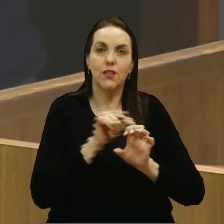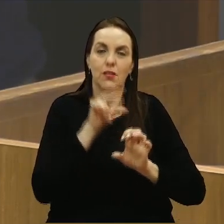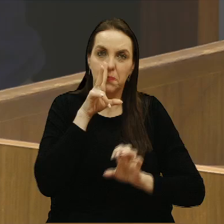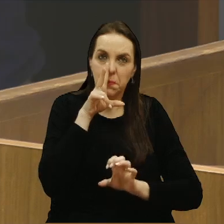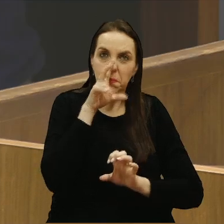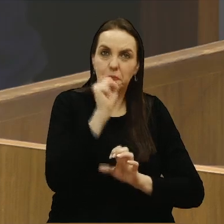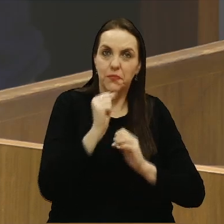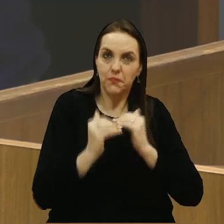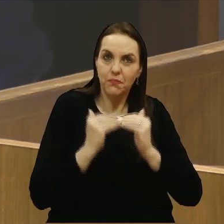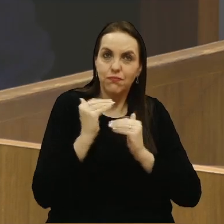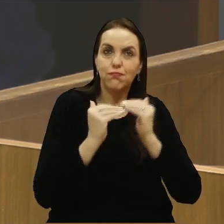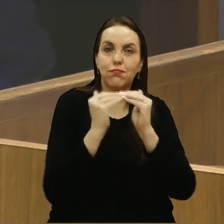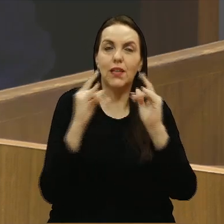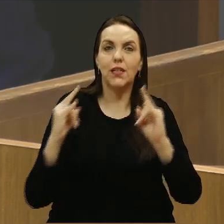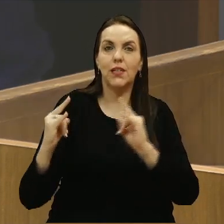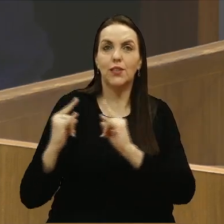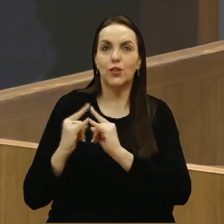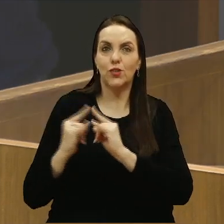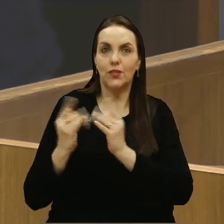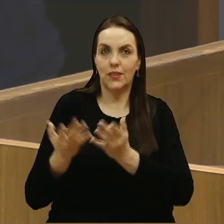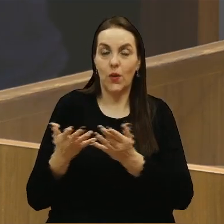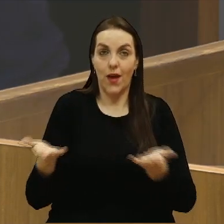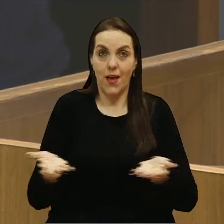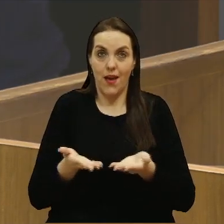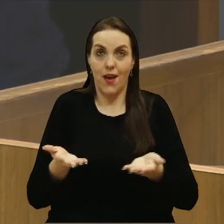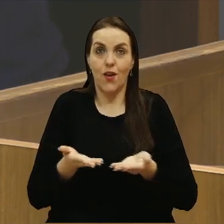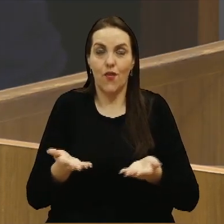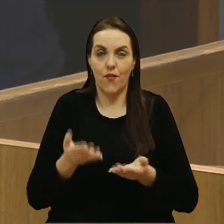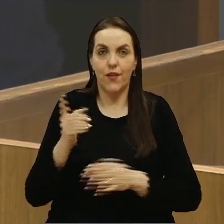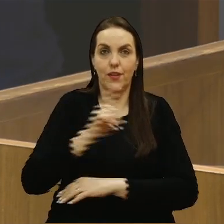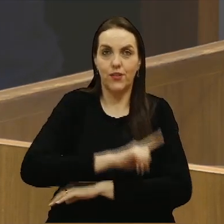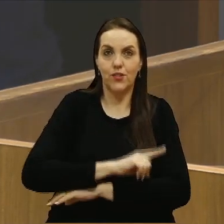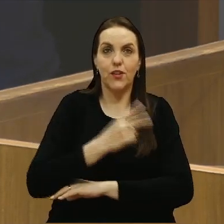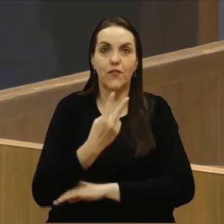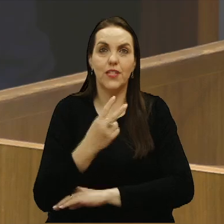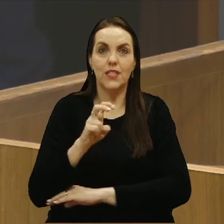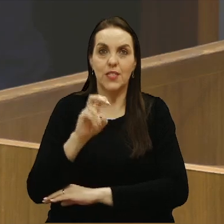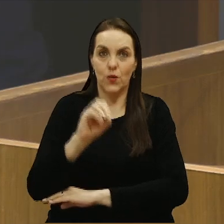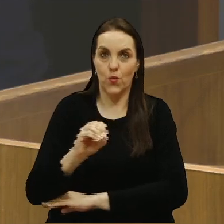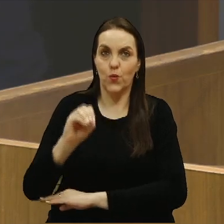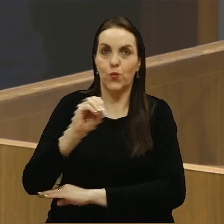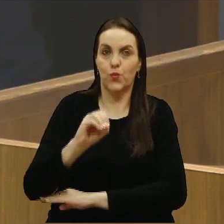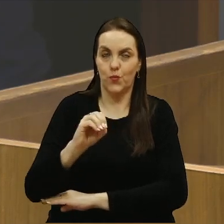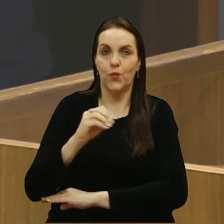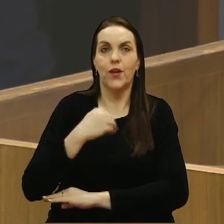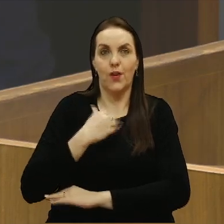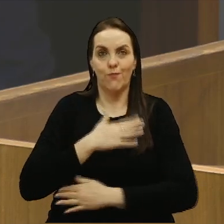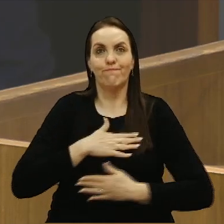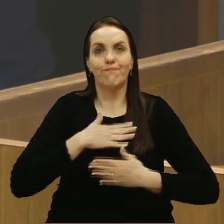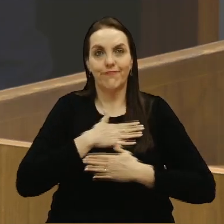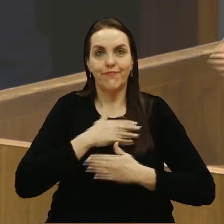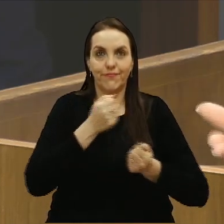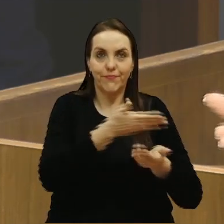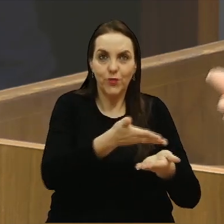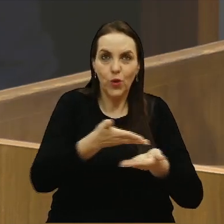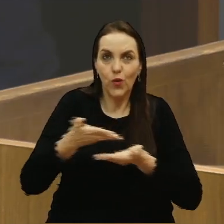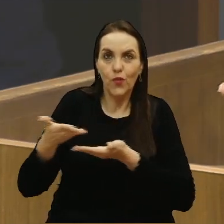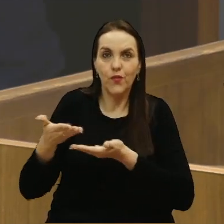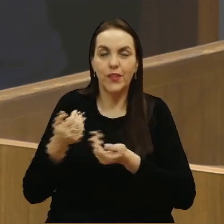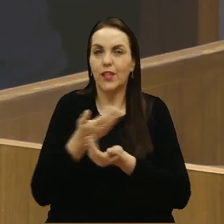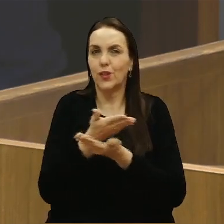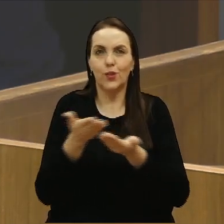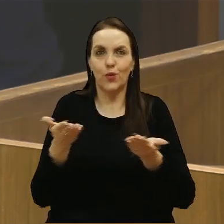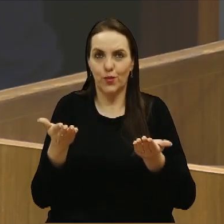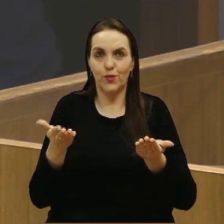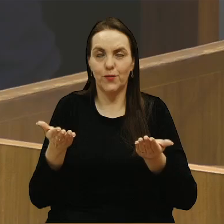fortalecendo como instituição. E agora, no dia 25 de outubro, eu gostaria de convidar a todos, porque